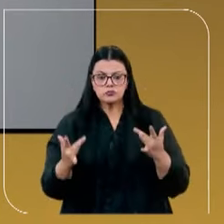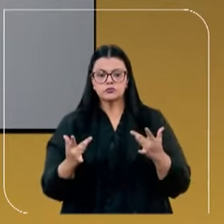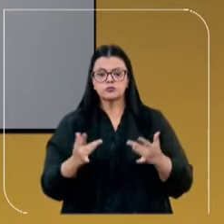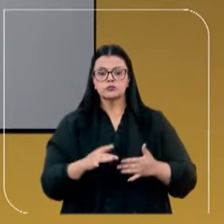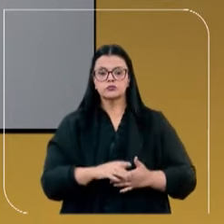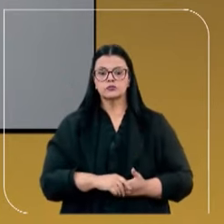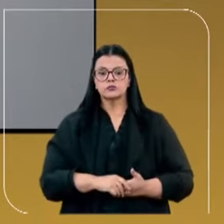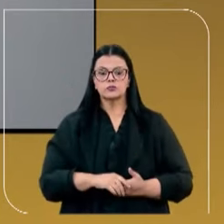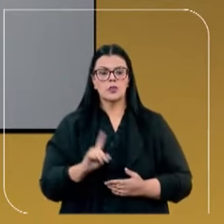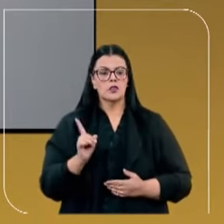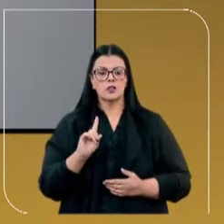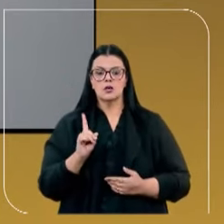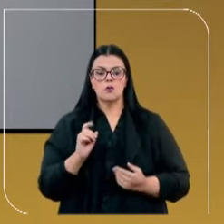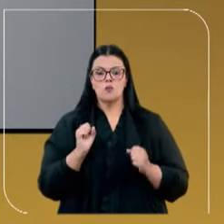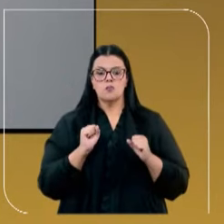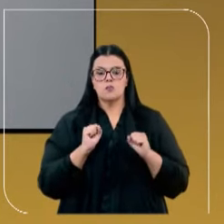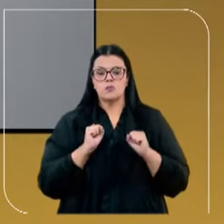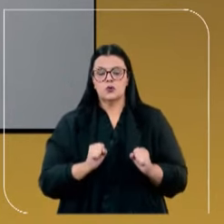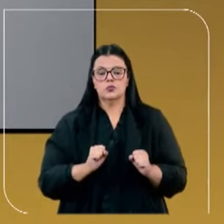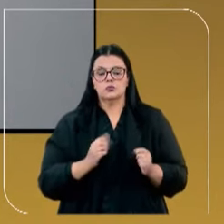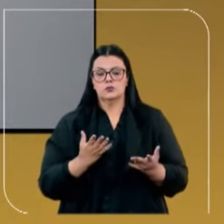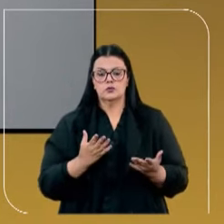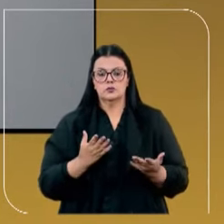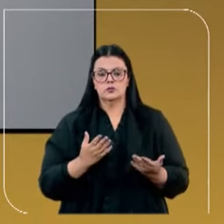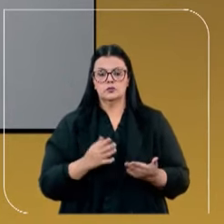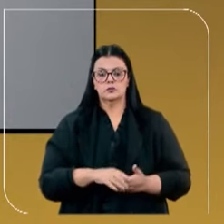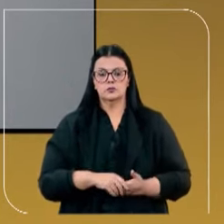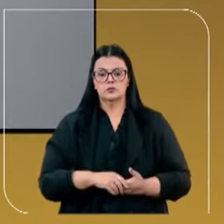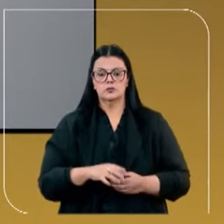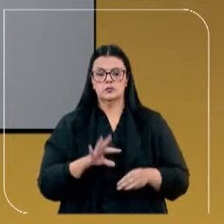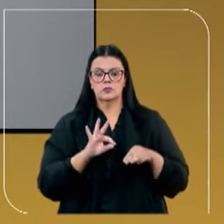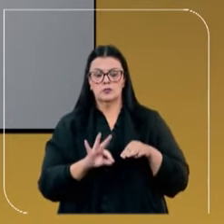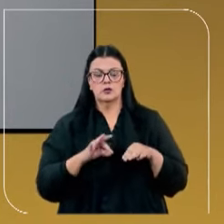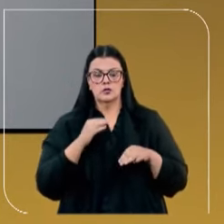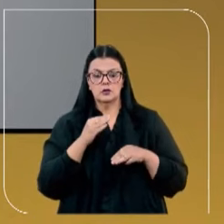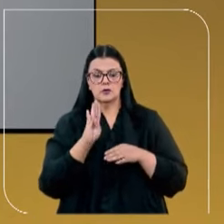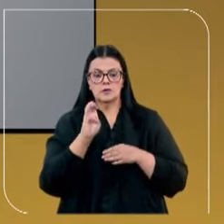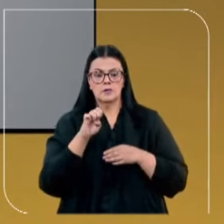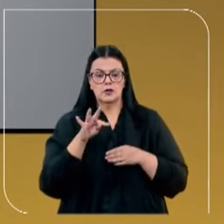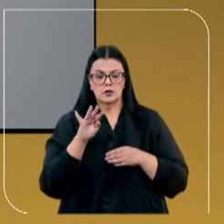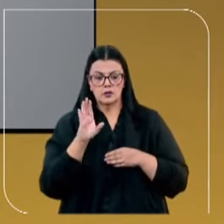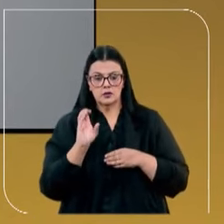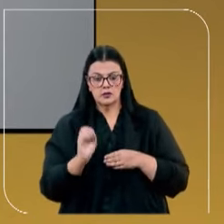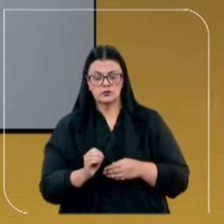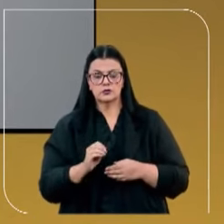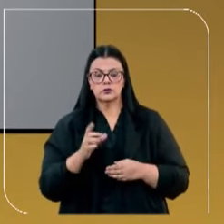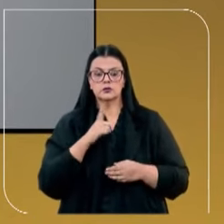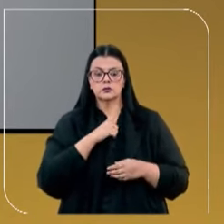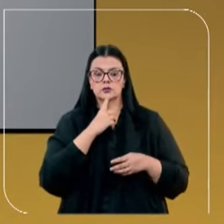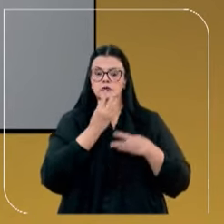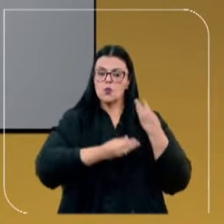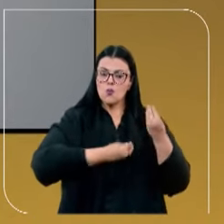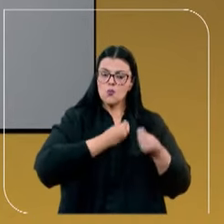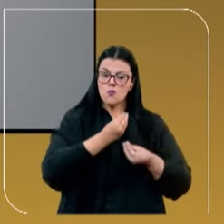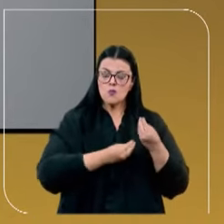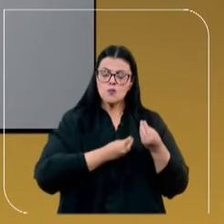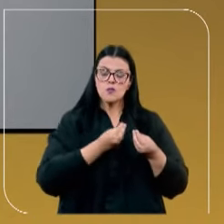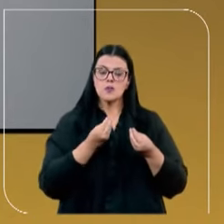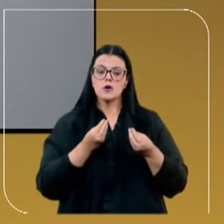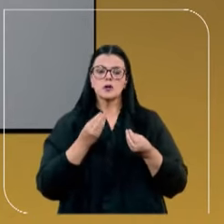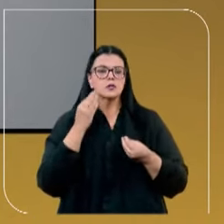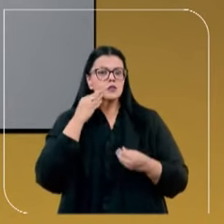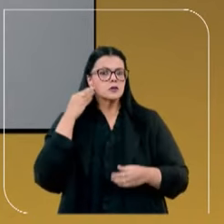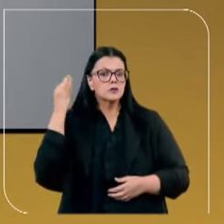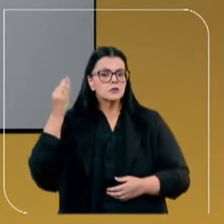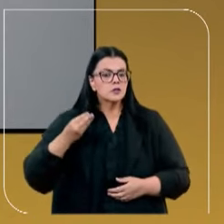não é possível romper. O ministro Benedito Gonçalves chega com uma larga experiência, não